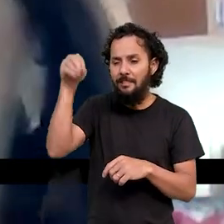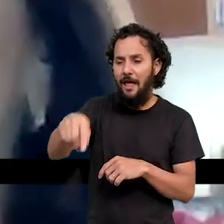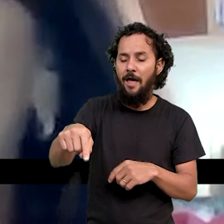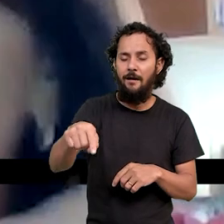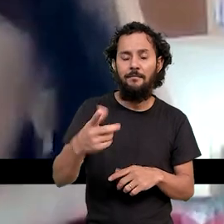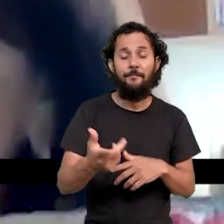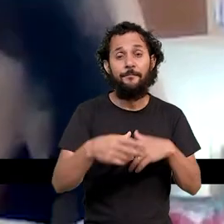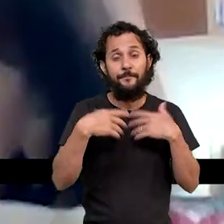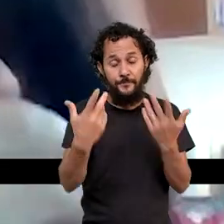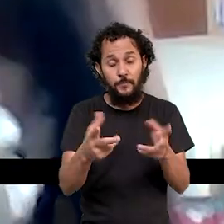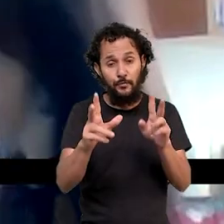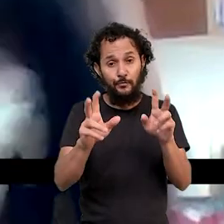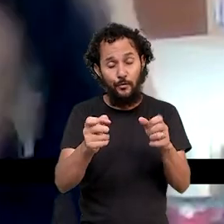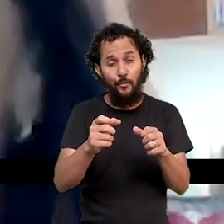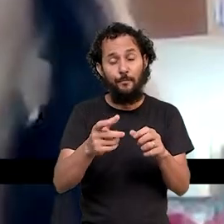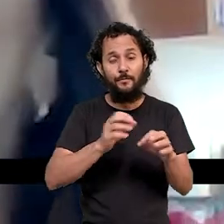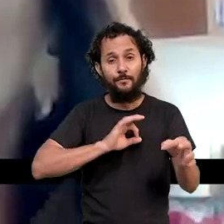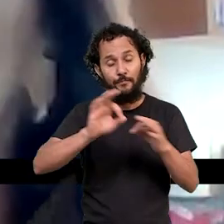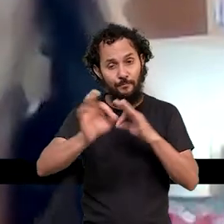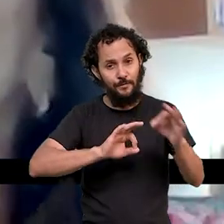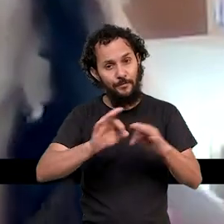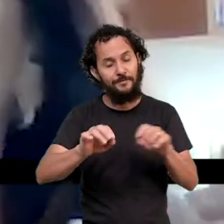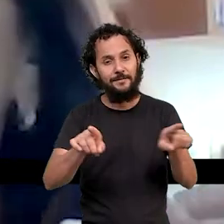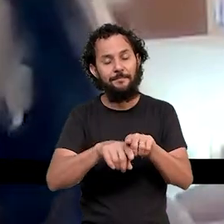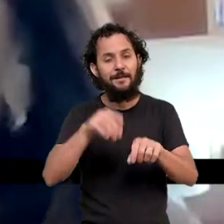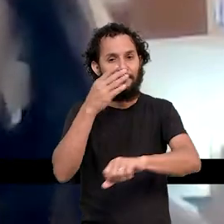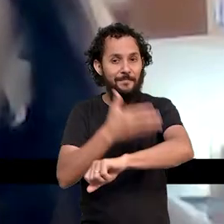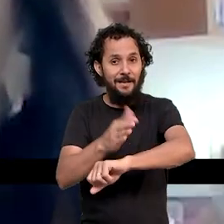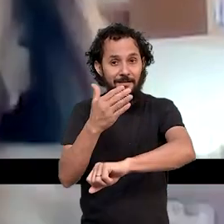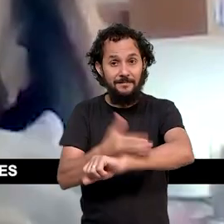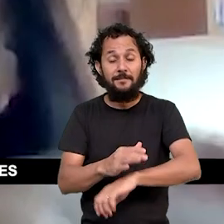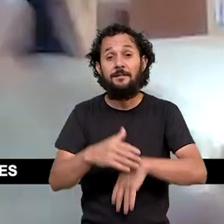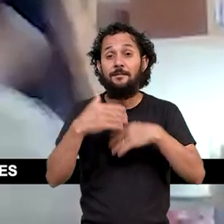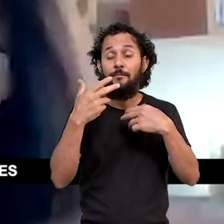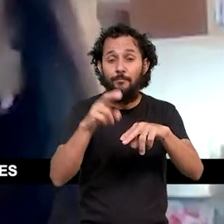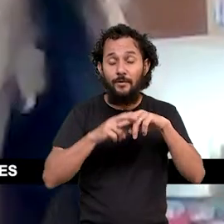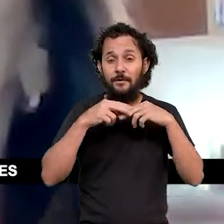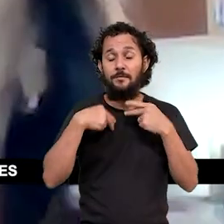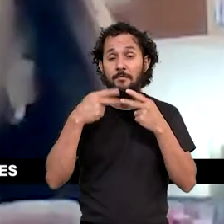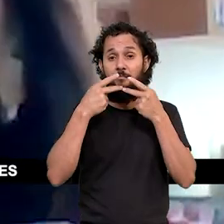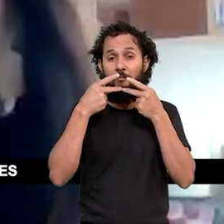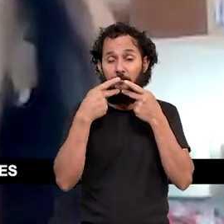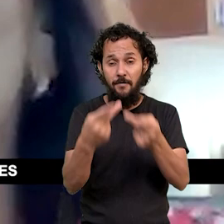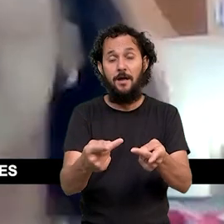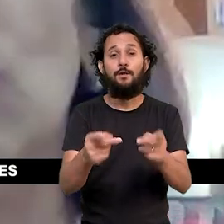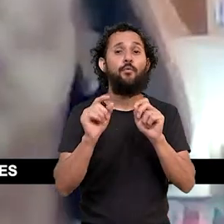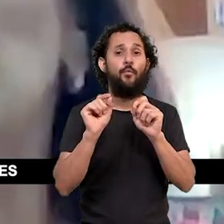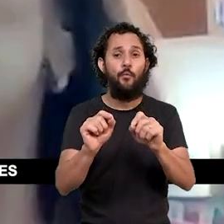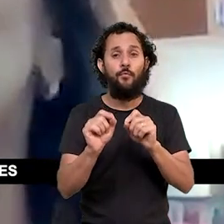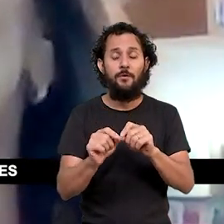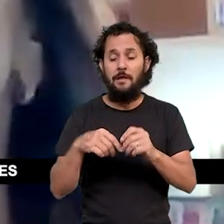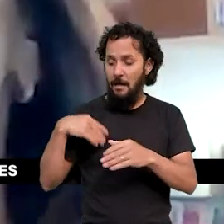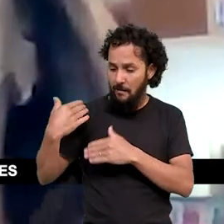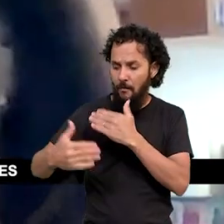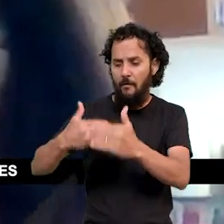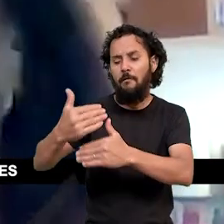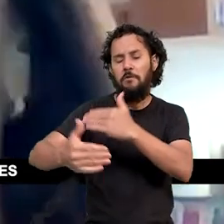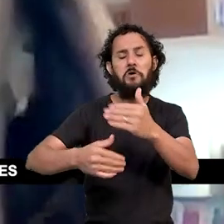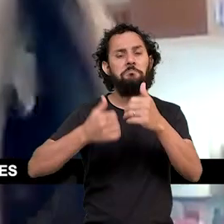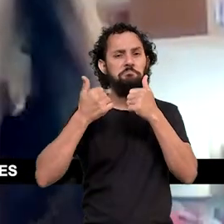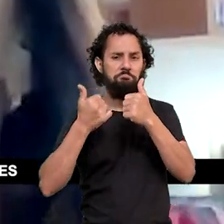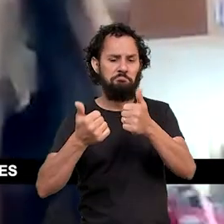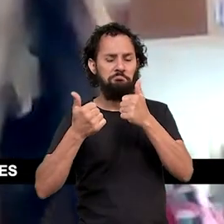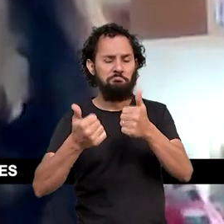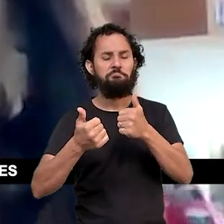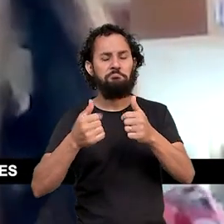permear esses projetos e essas práticas? E é por isso que eu digo para você que todo esse avanço legal